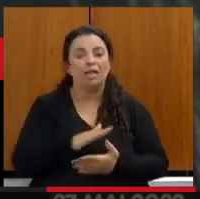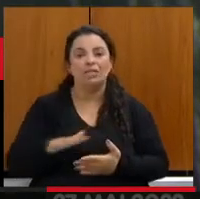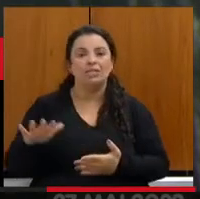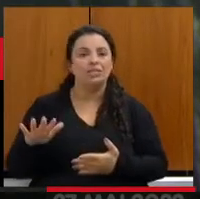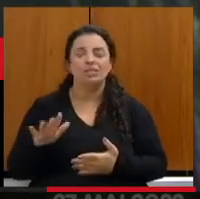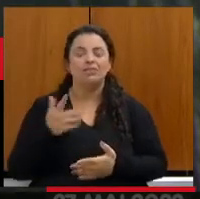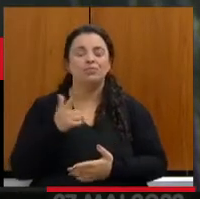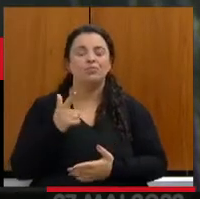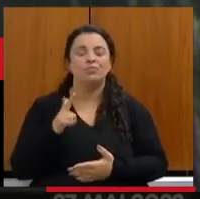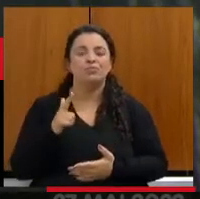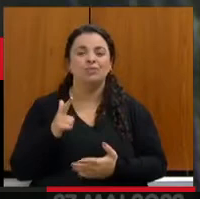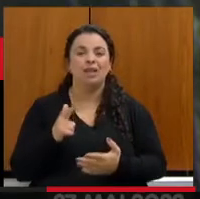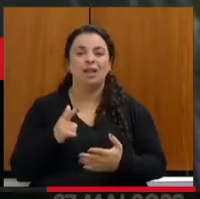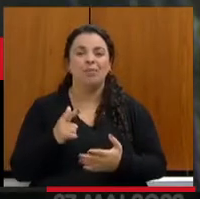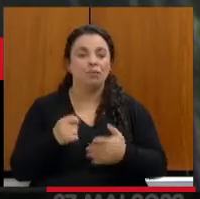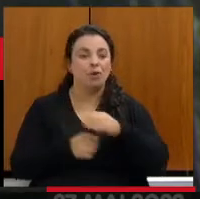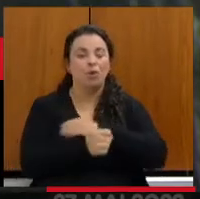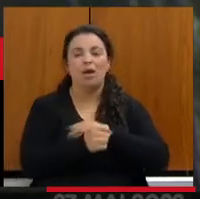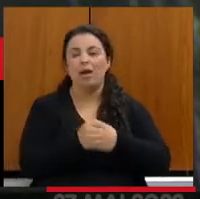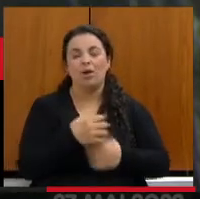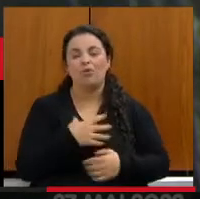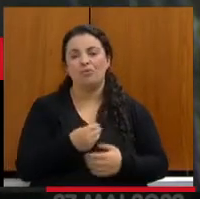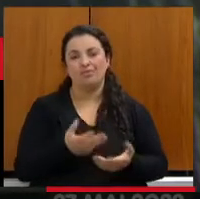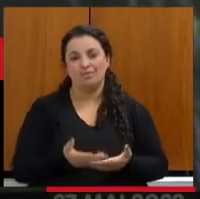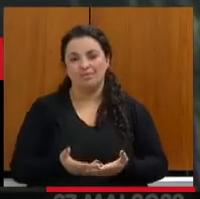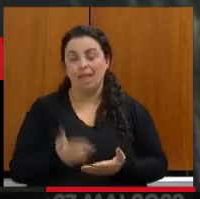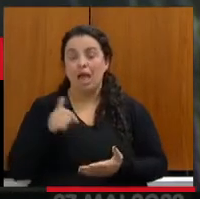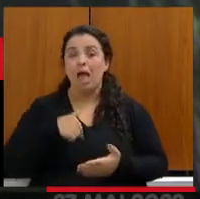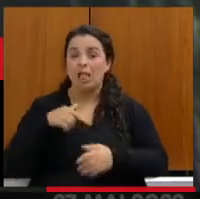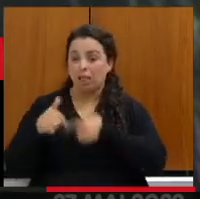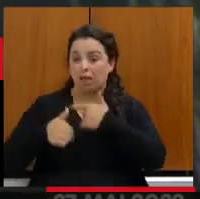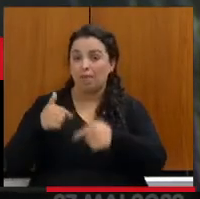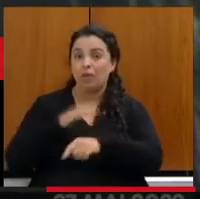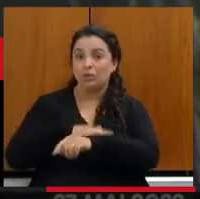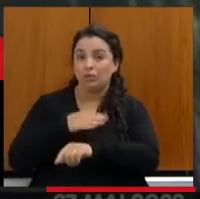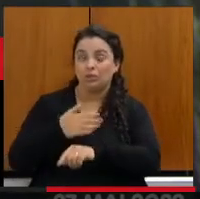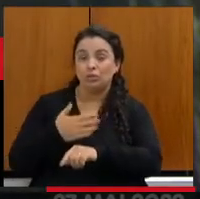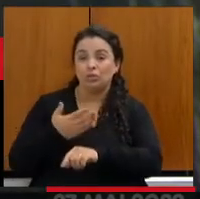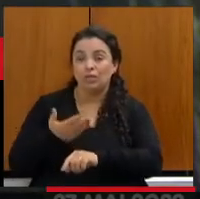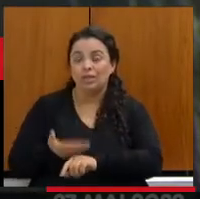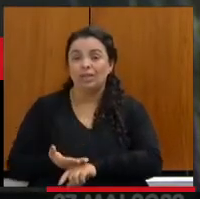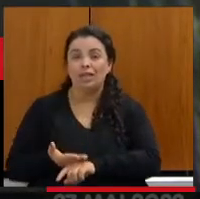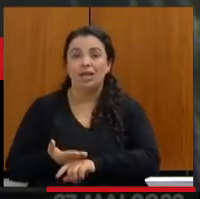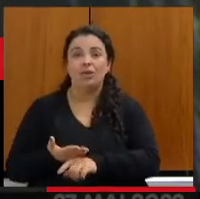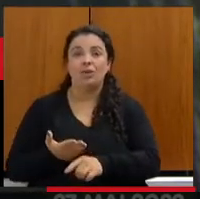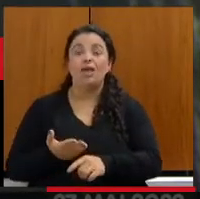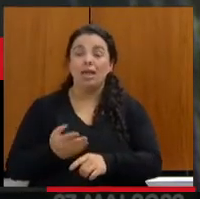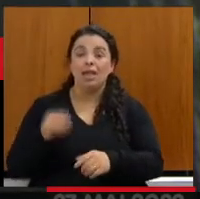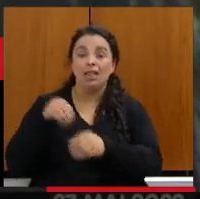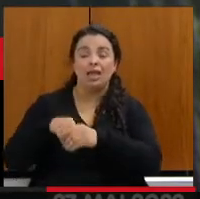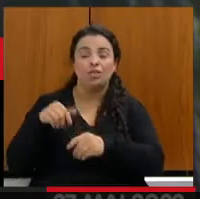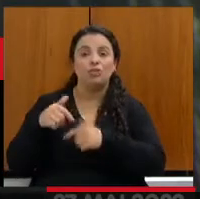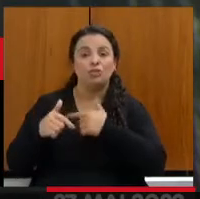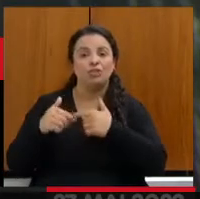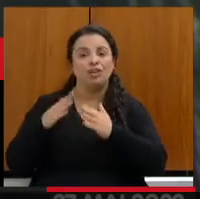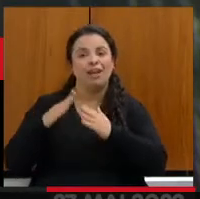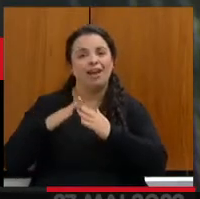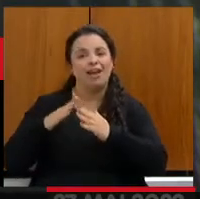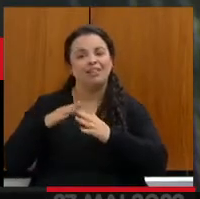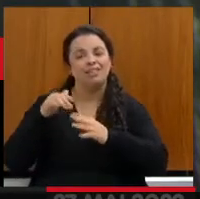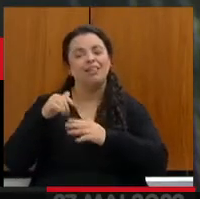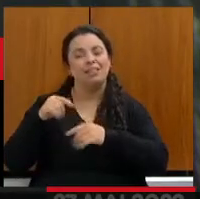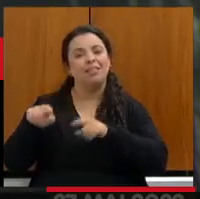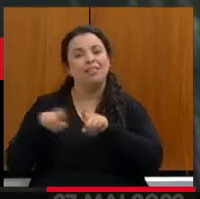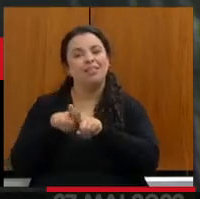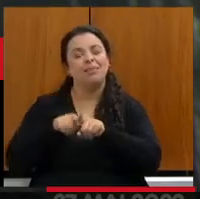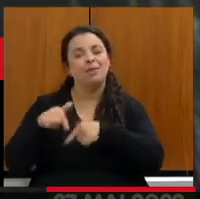trabalho Ainda Cuida do Lar milhões dependem de empregos precários e informais ganhando menos e tendo